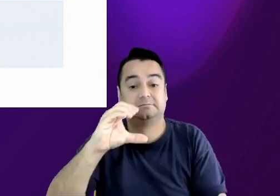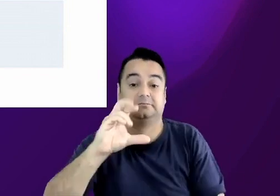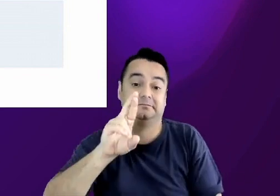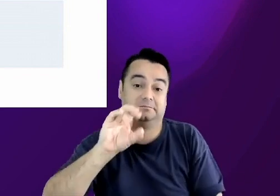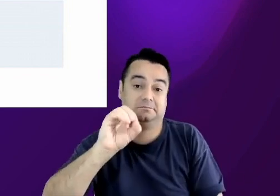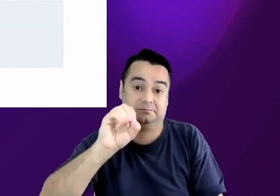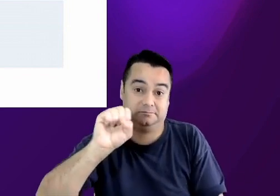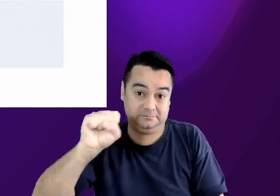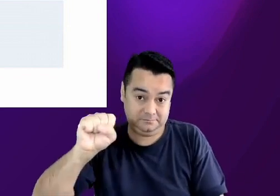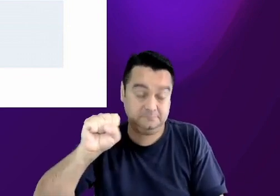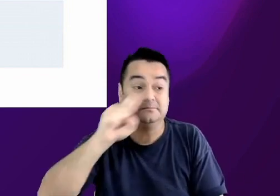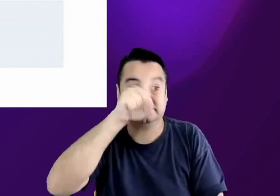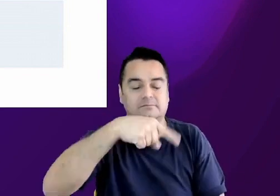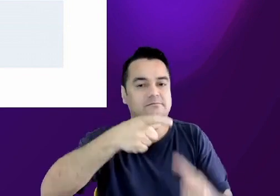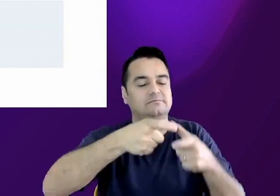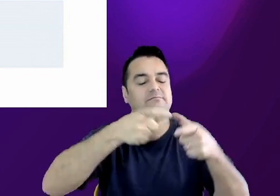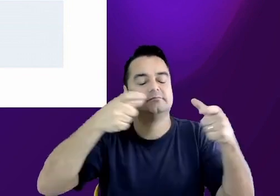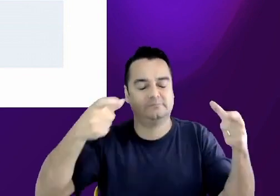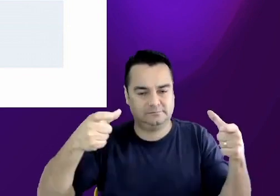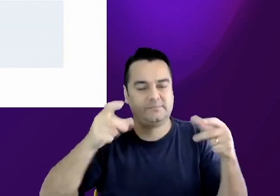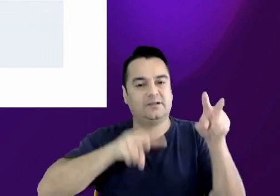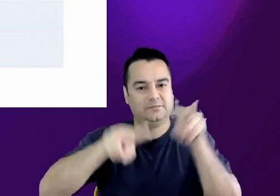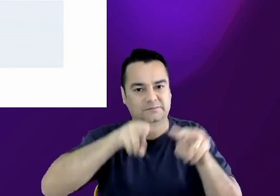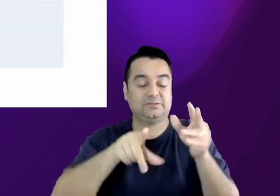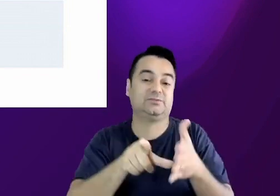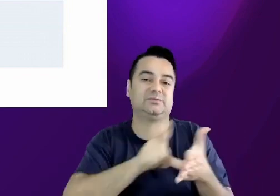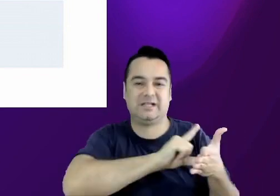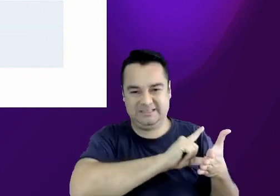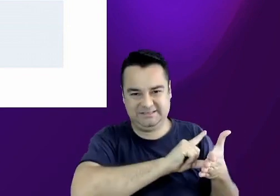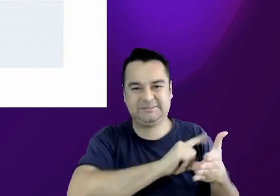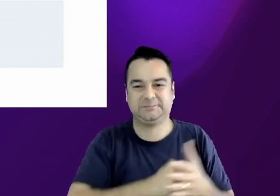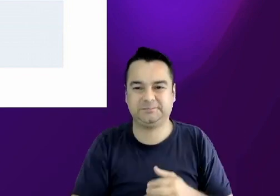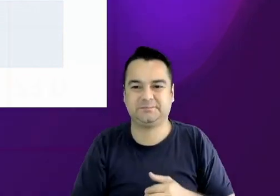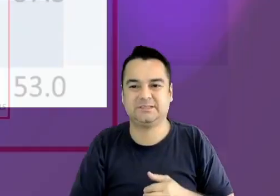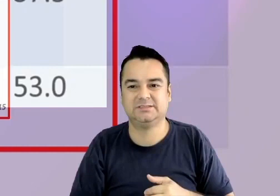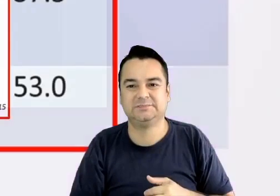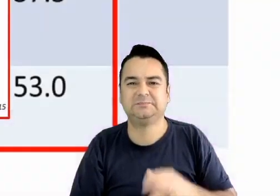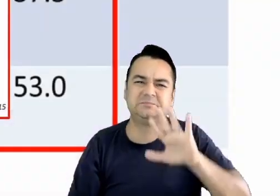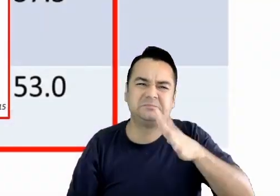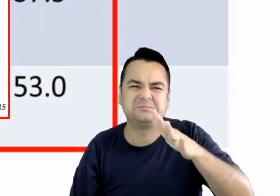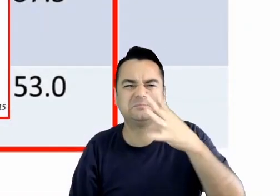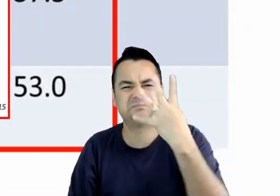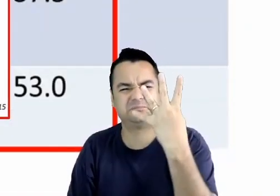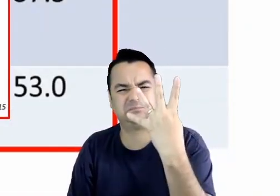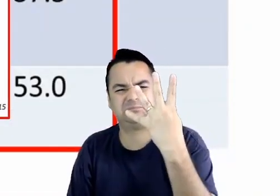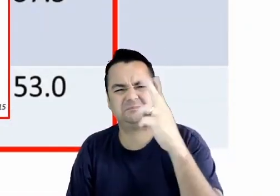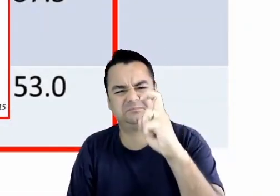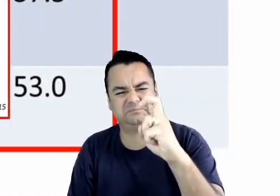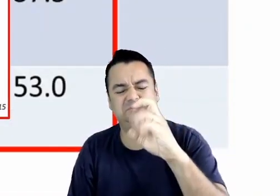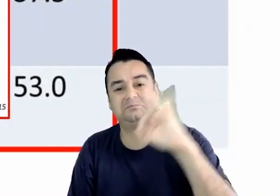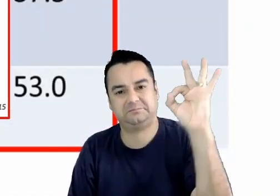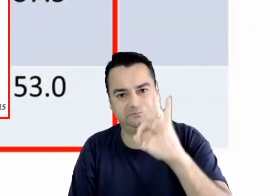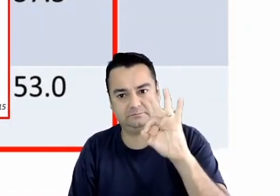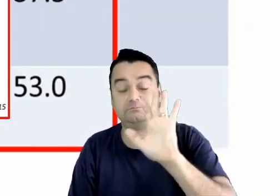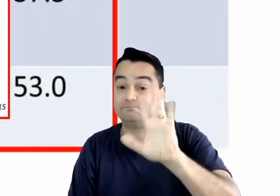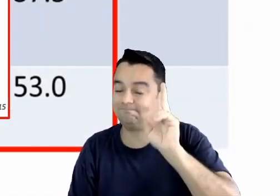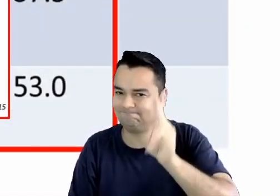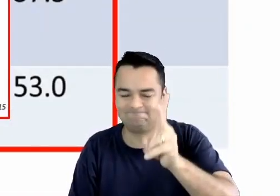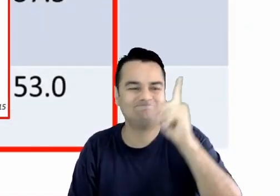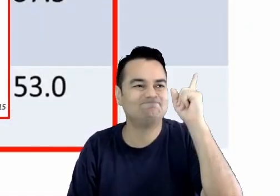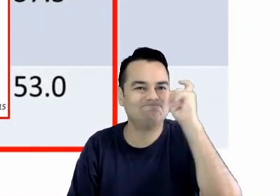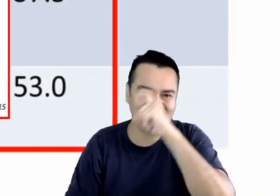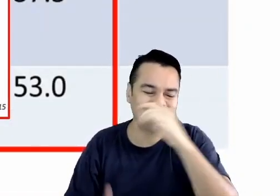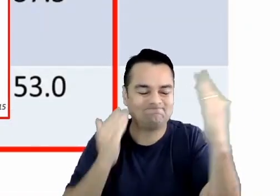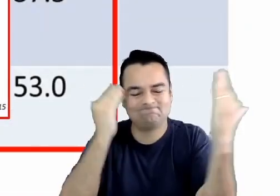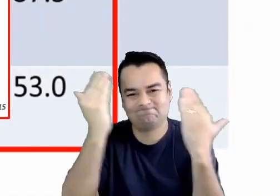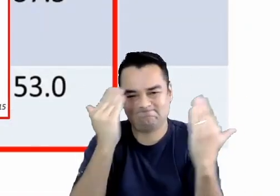do que o visto anteriormente, né? Em torno de 45%. Mas sempre é difícil comparar estudos